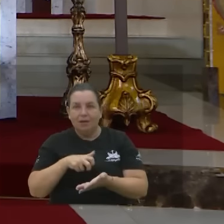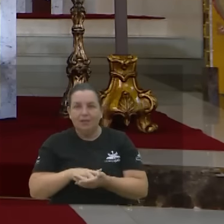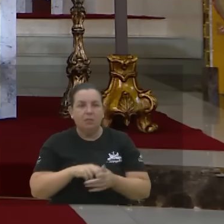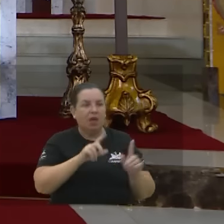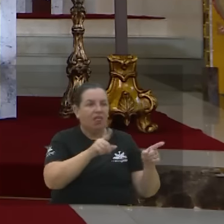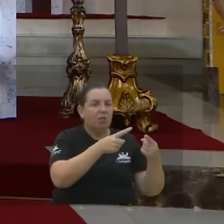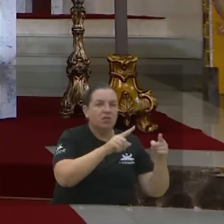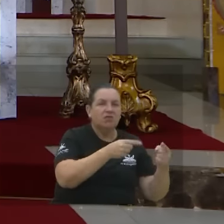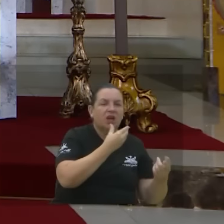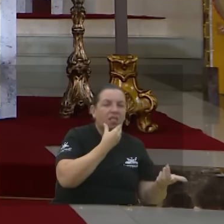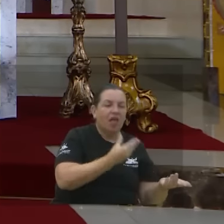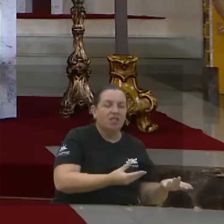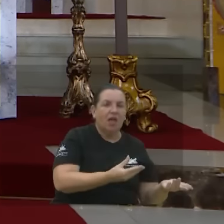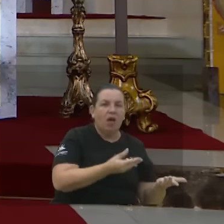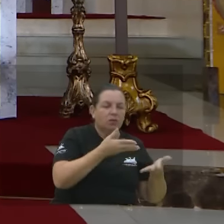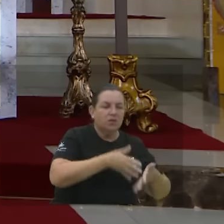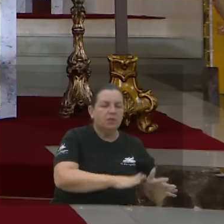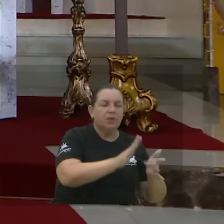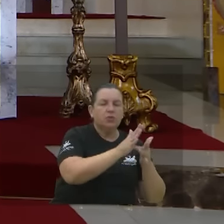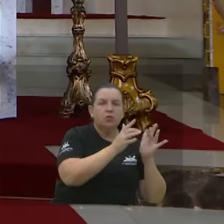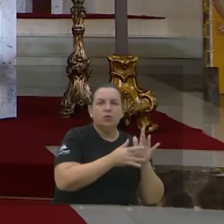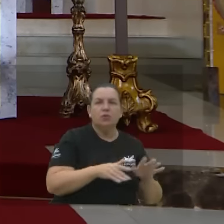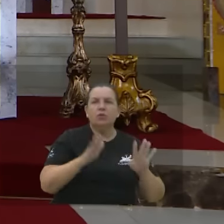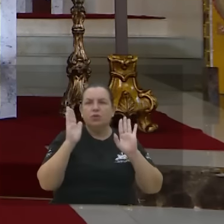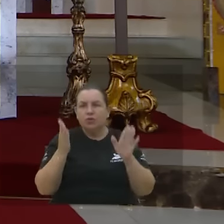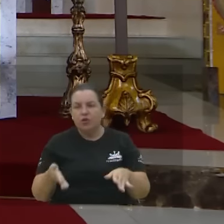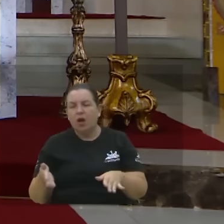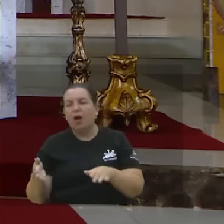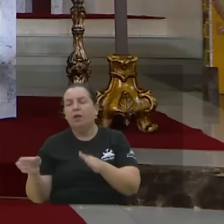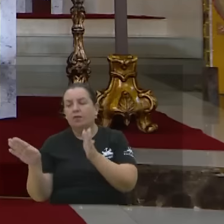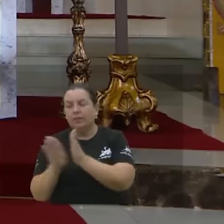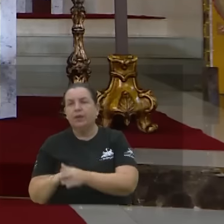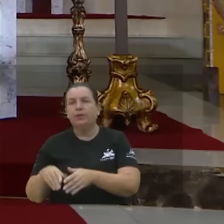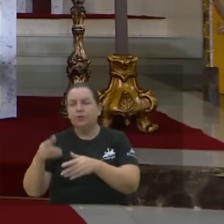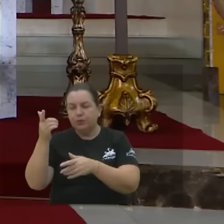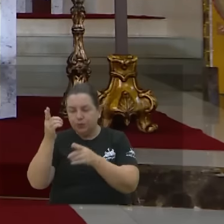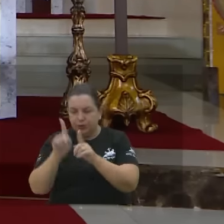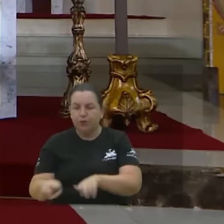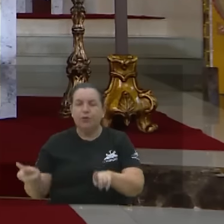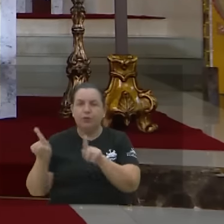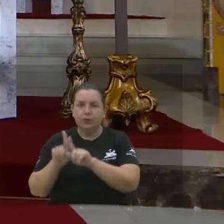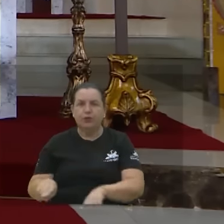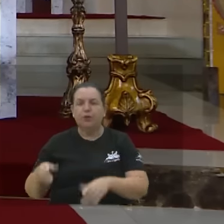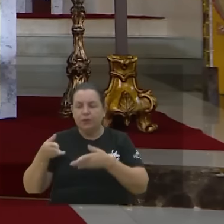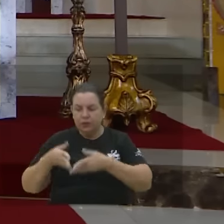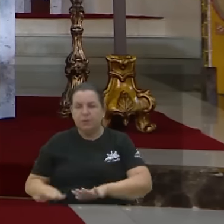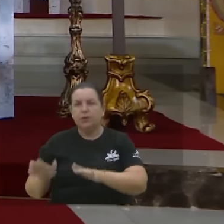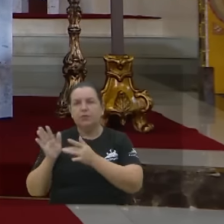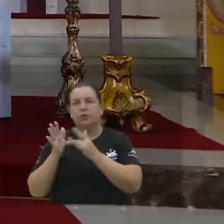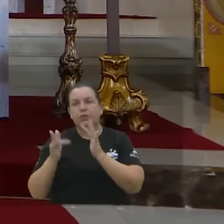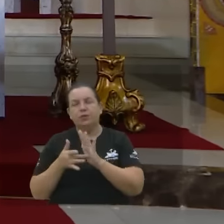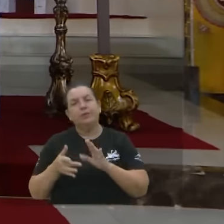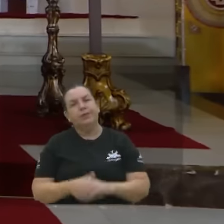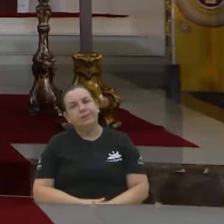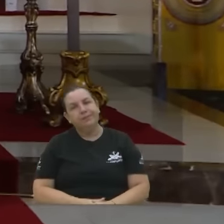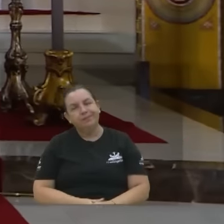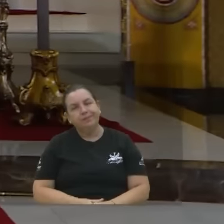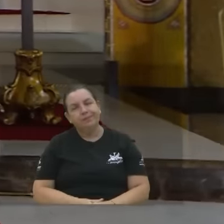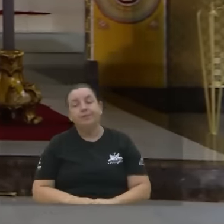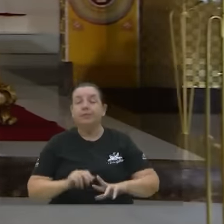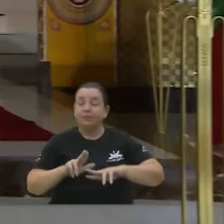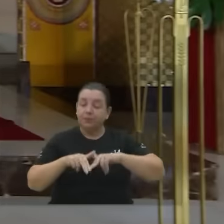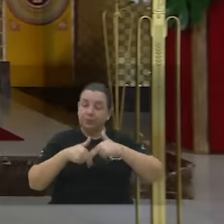Natal. E não muito vai demorar que estamos de novamente. Por